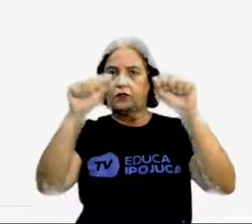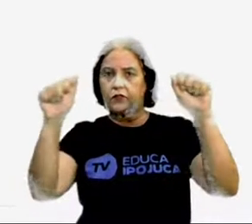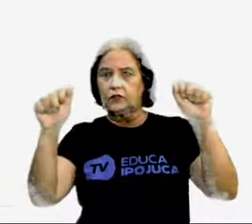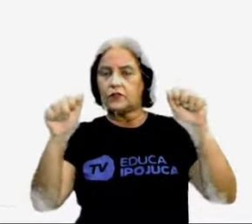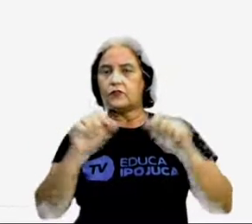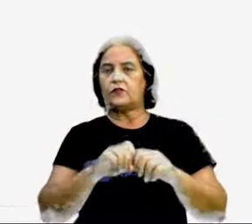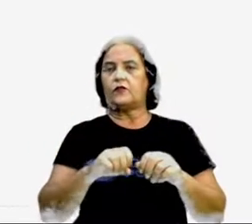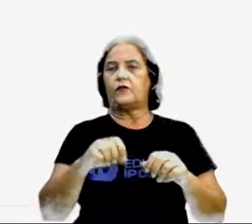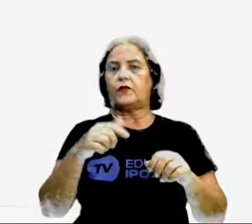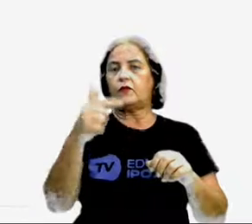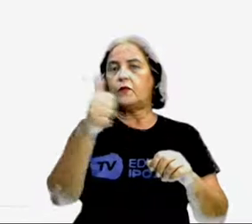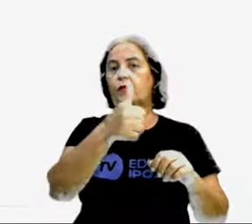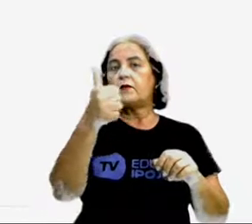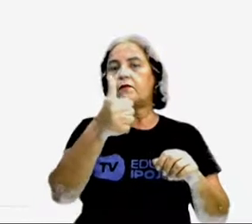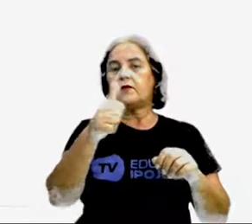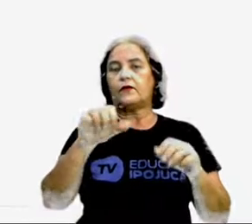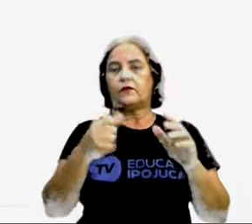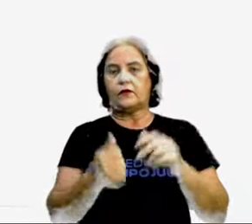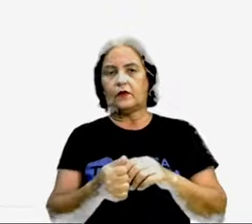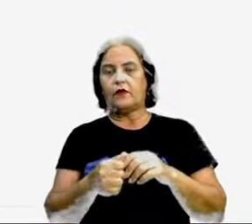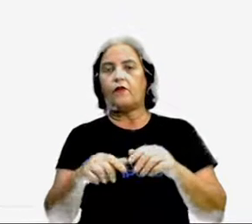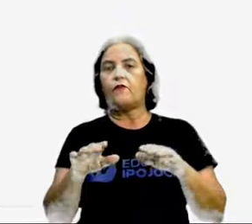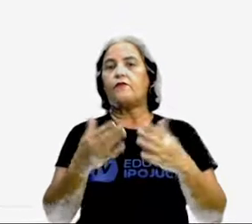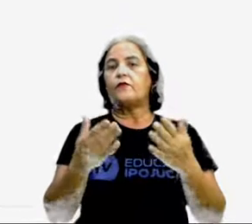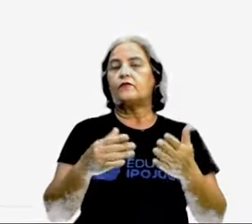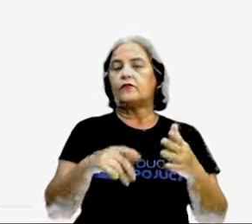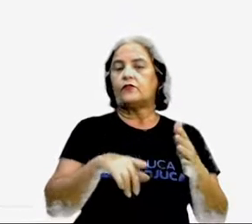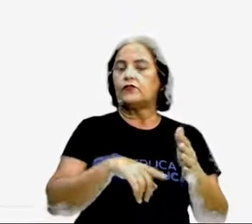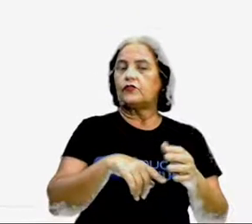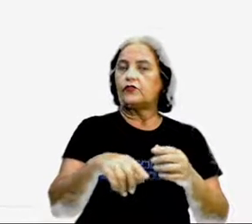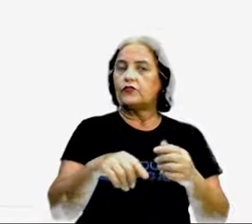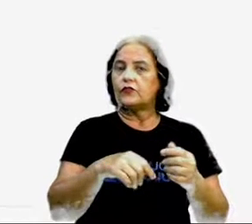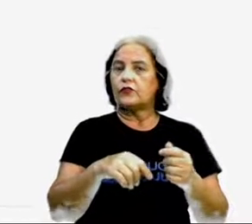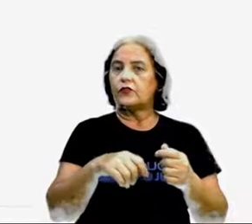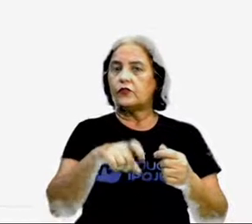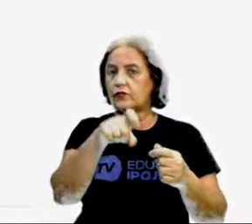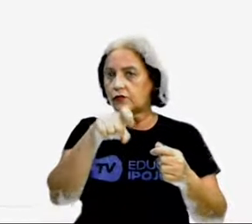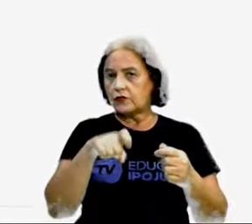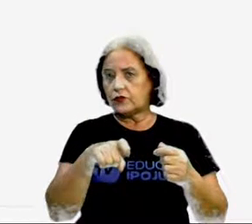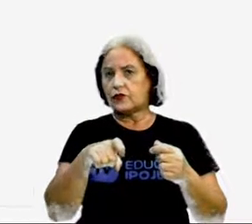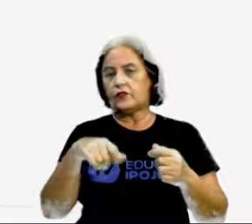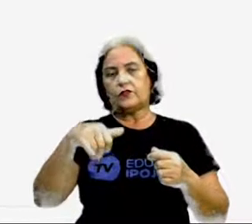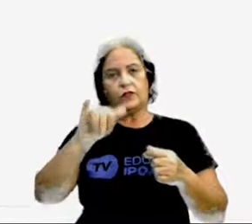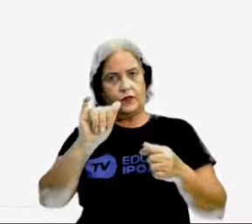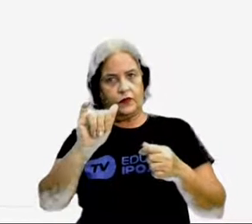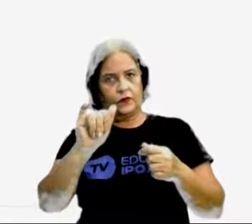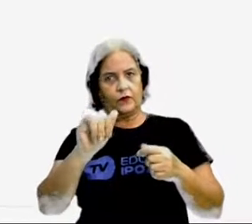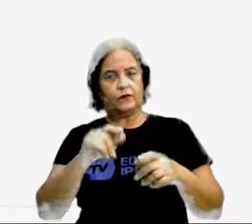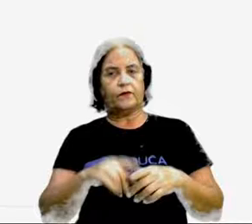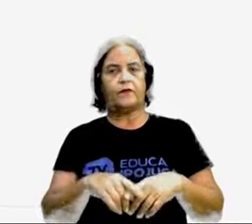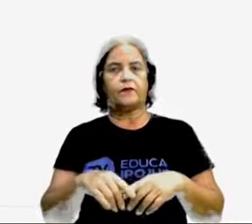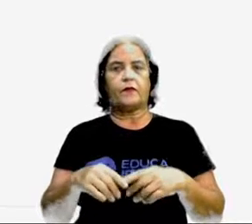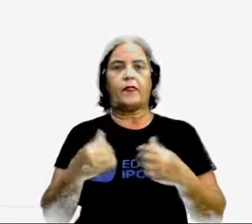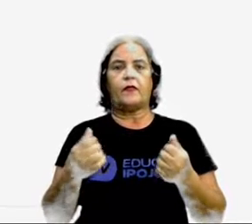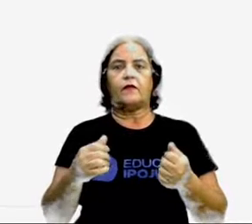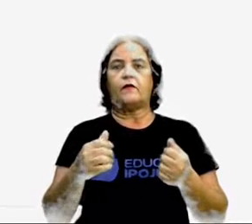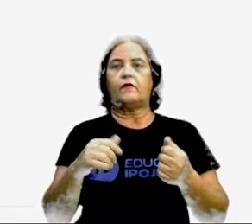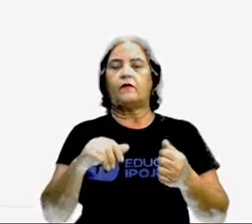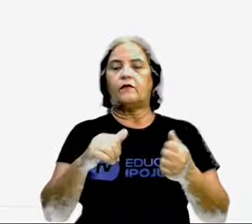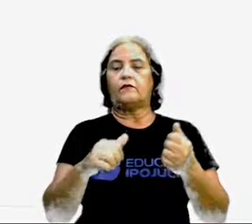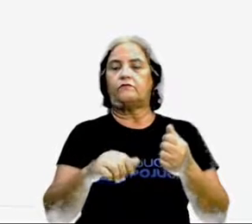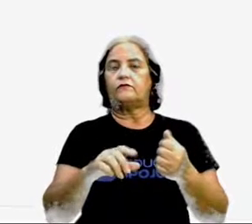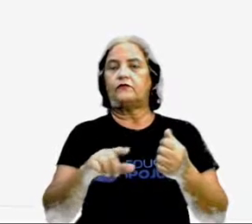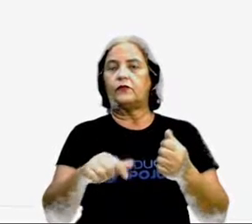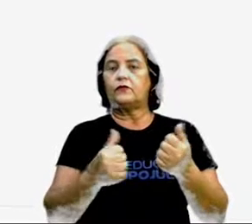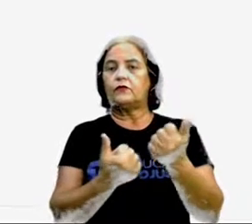quê? Vamos trabalhar com x e y. Primeiro, método da substituição. Nós